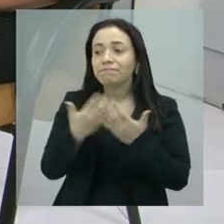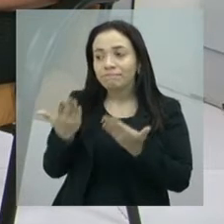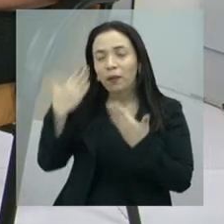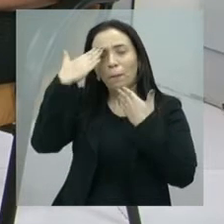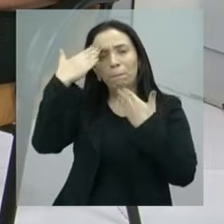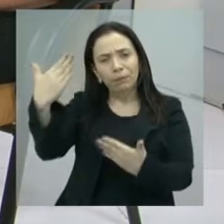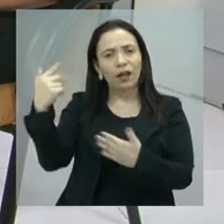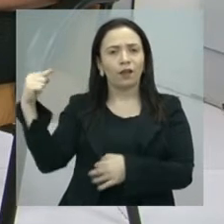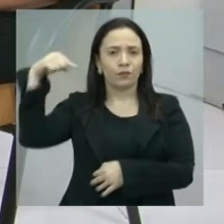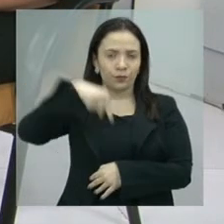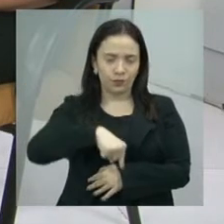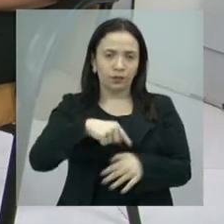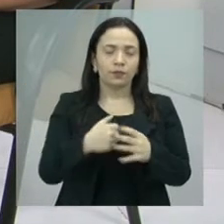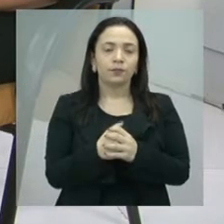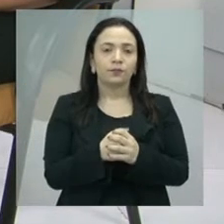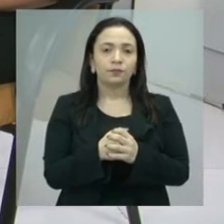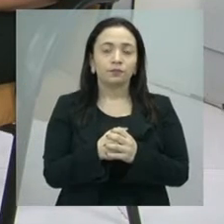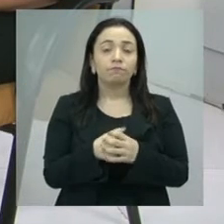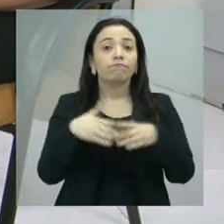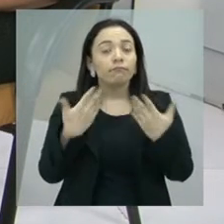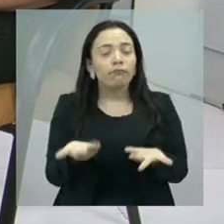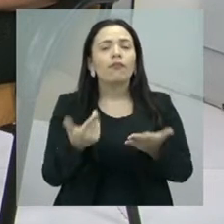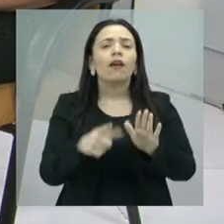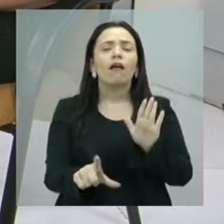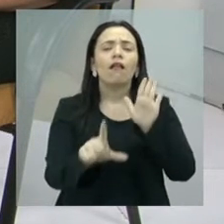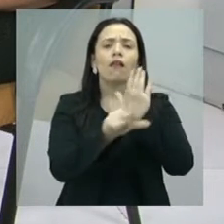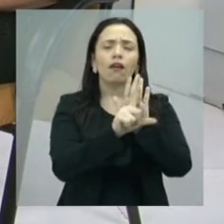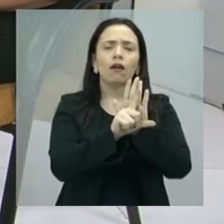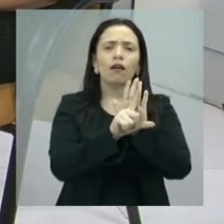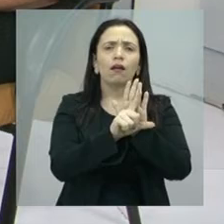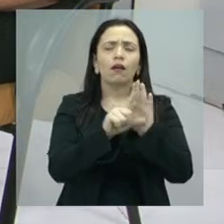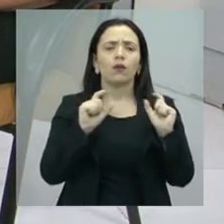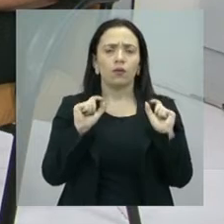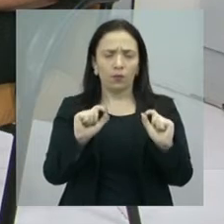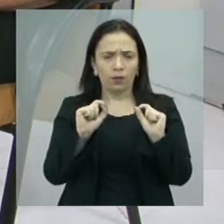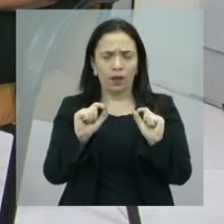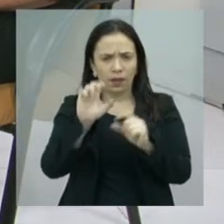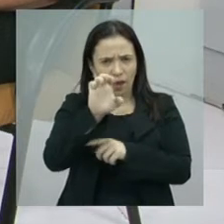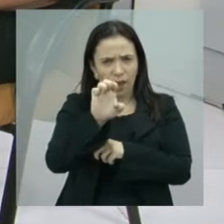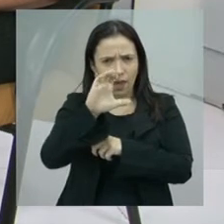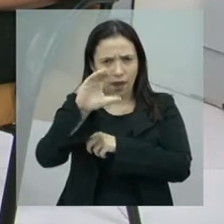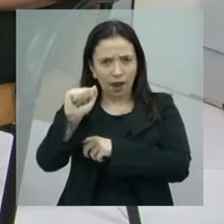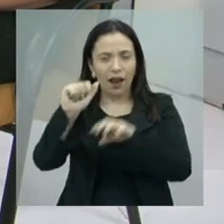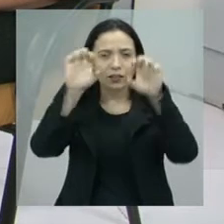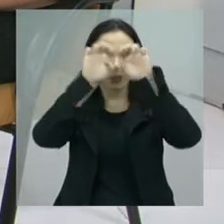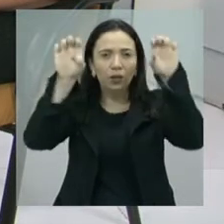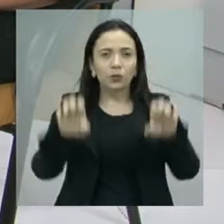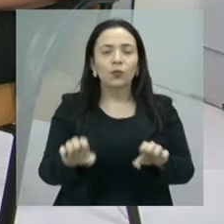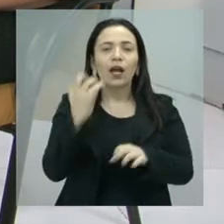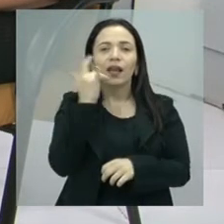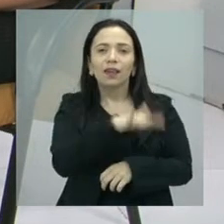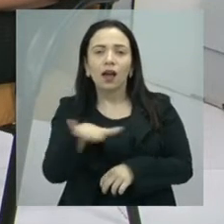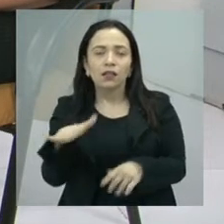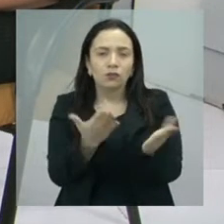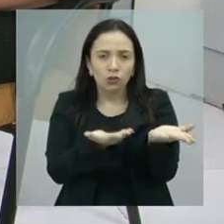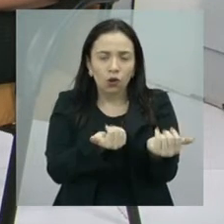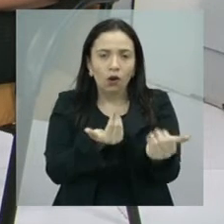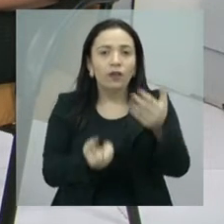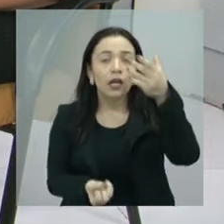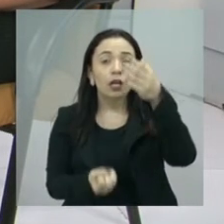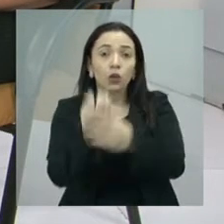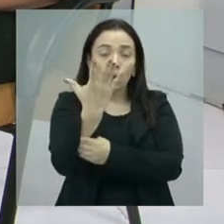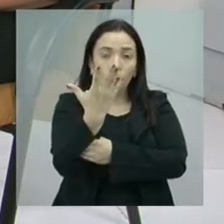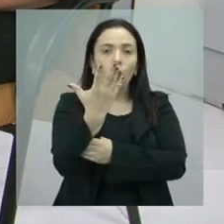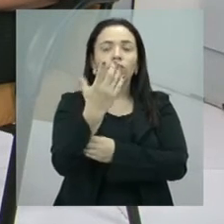obrigado pela sua presença. E essa lei, que foi o ECA, o Estatuto da Criança e Adolescente, que criou